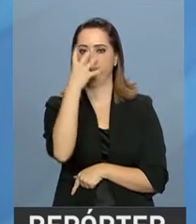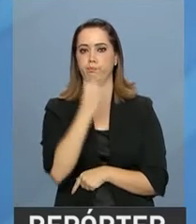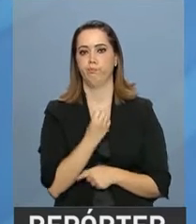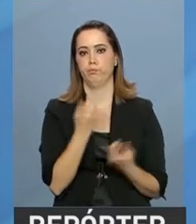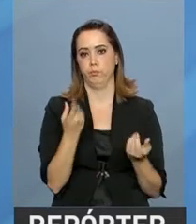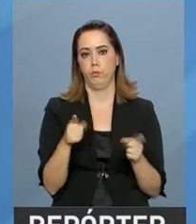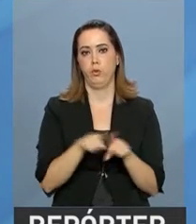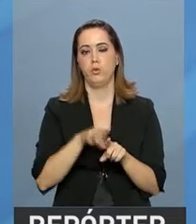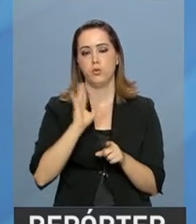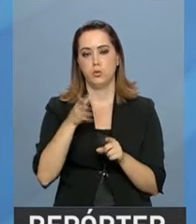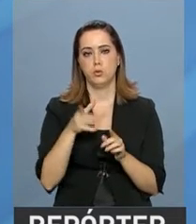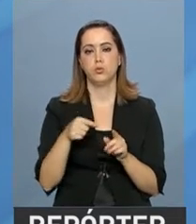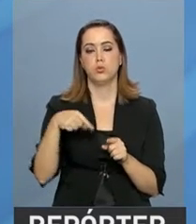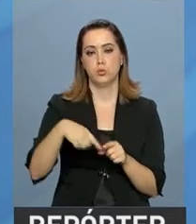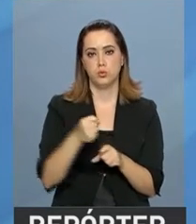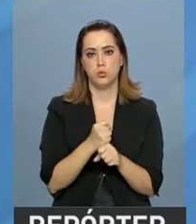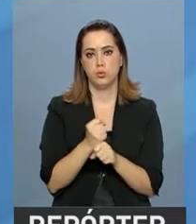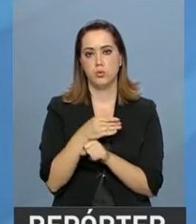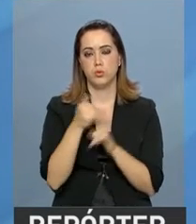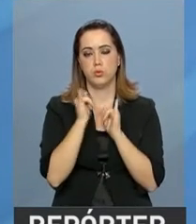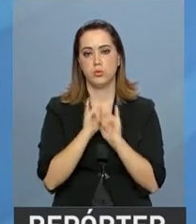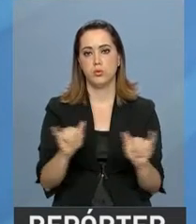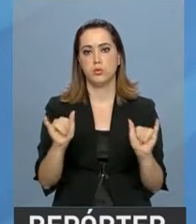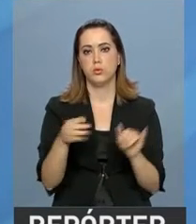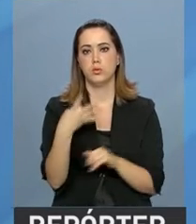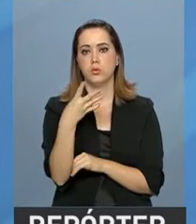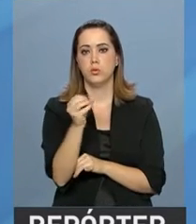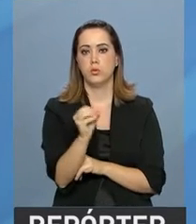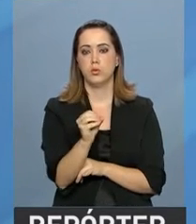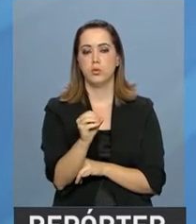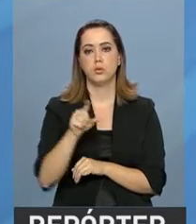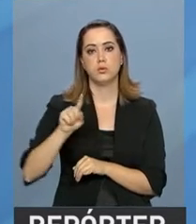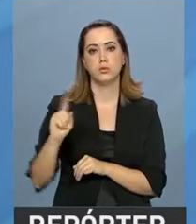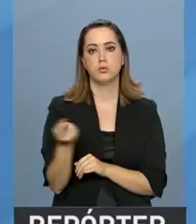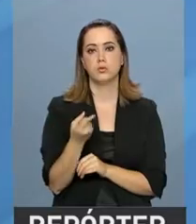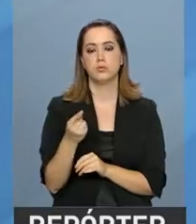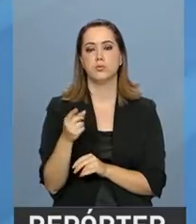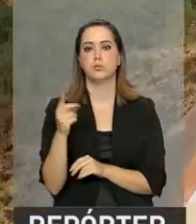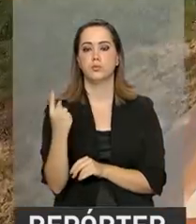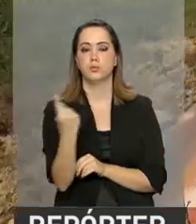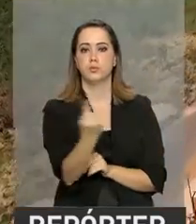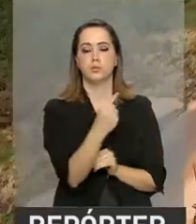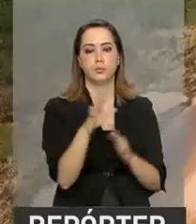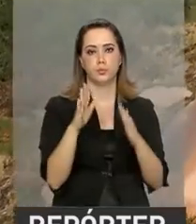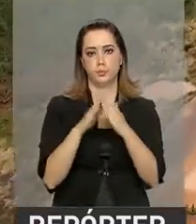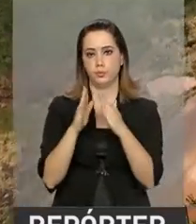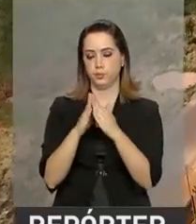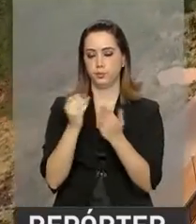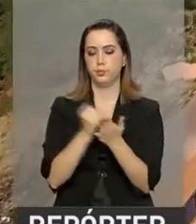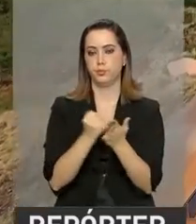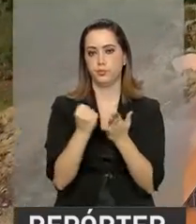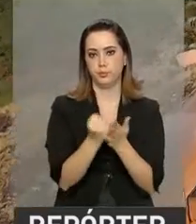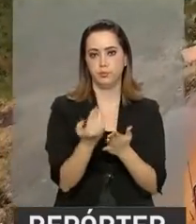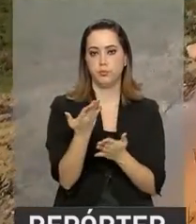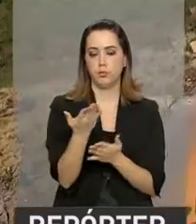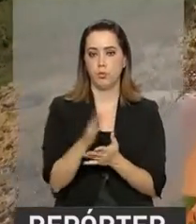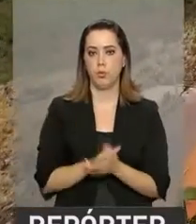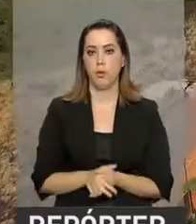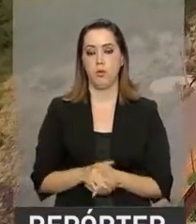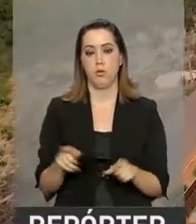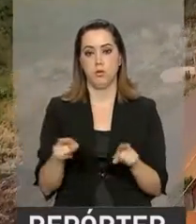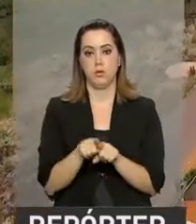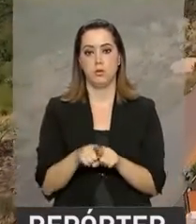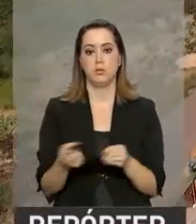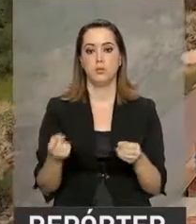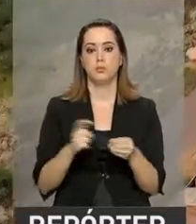como afirmei serão 40 mil unidades contratadas também vão ser retomadas a construção de